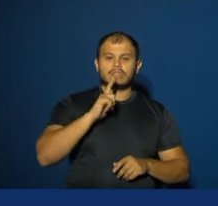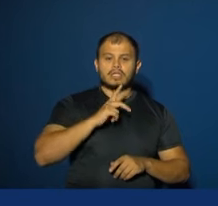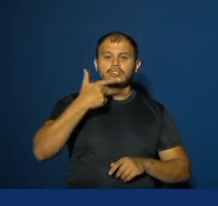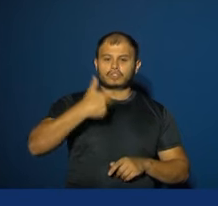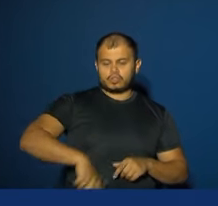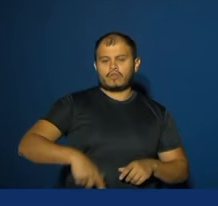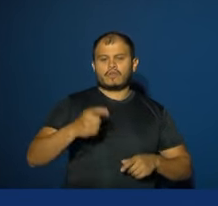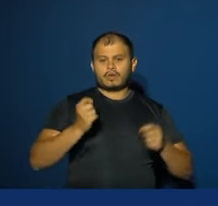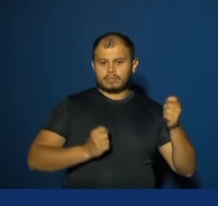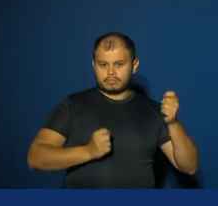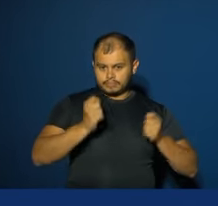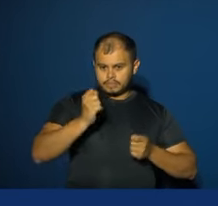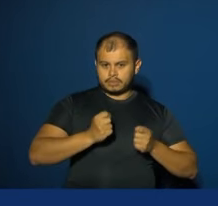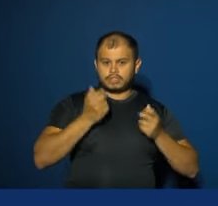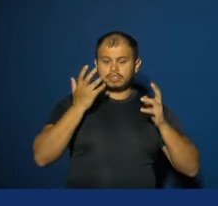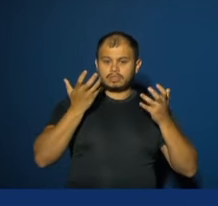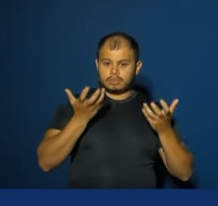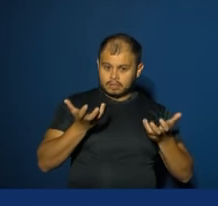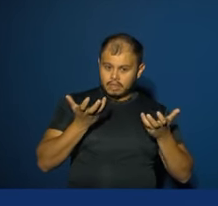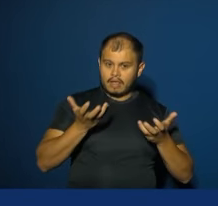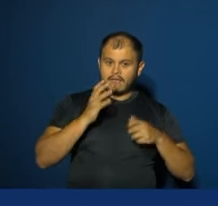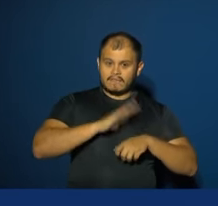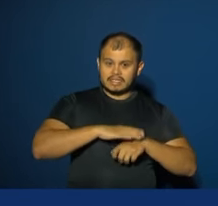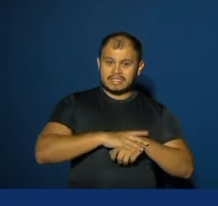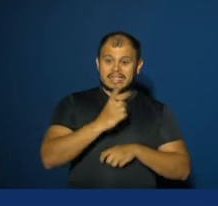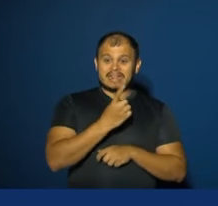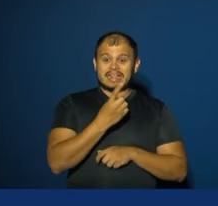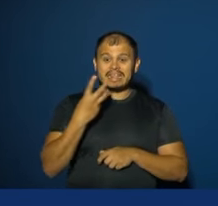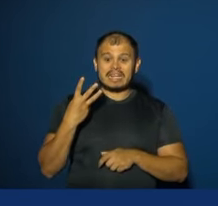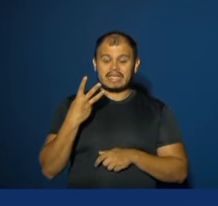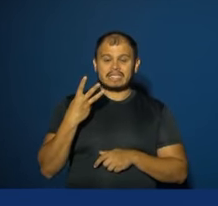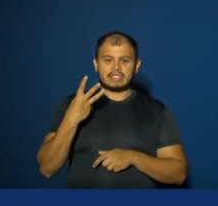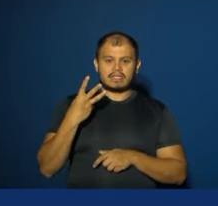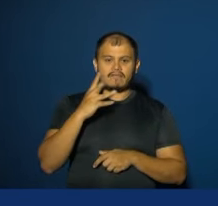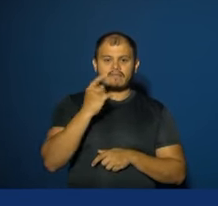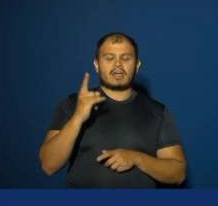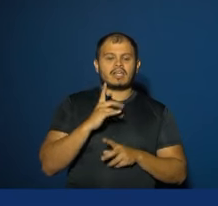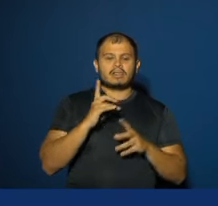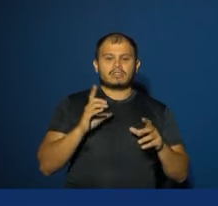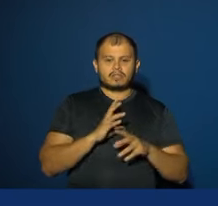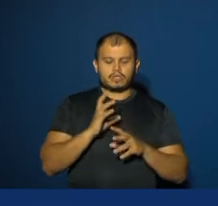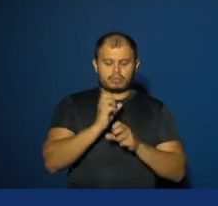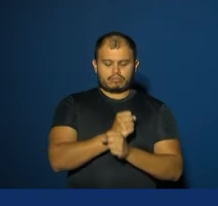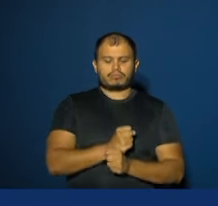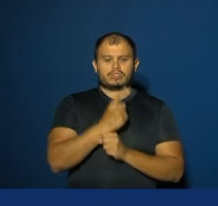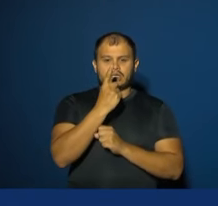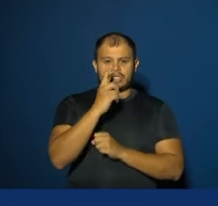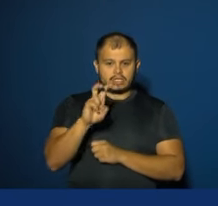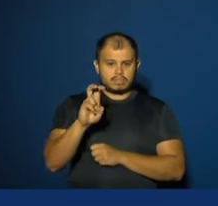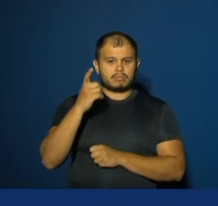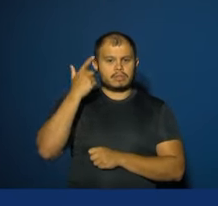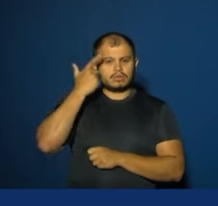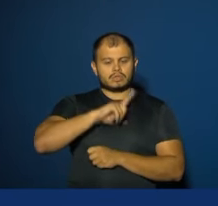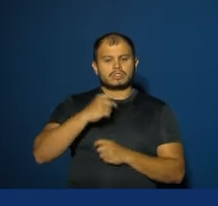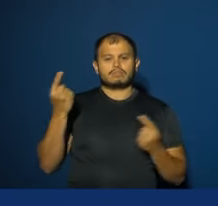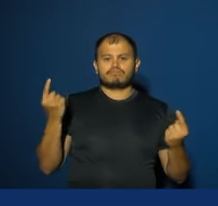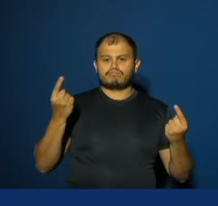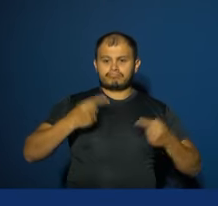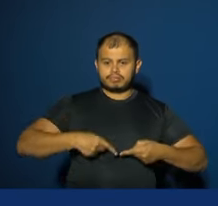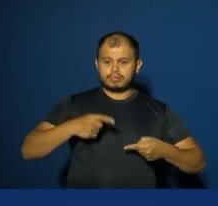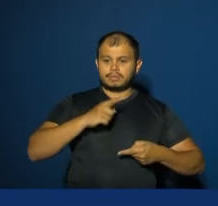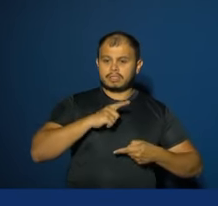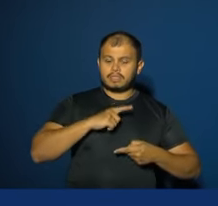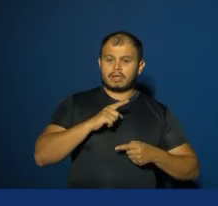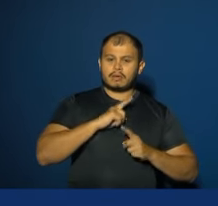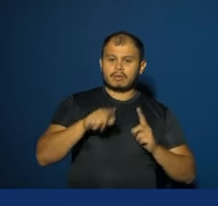ano novamente a gente deseja fazer 13 leilões esse ano que daria 15 leilões em dois anos para enfrentar o desafio de ter uma